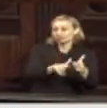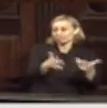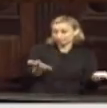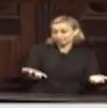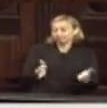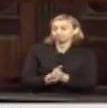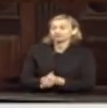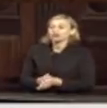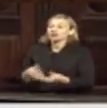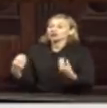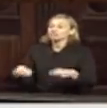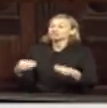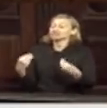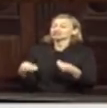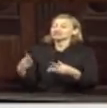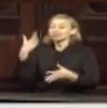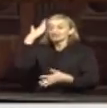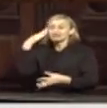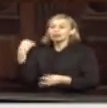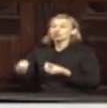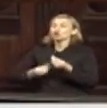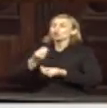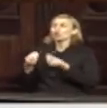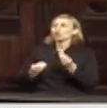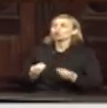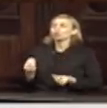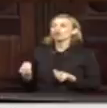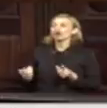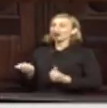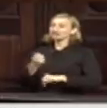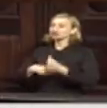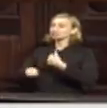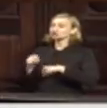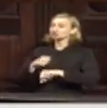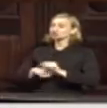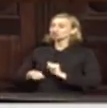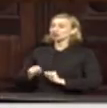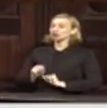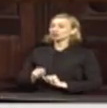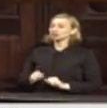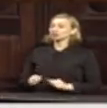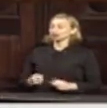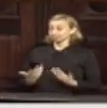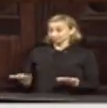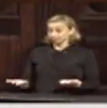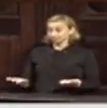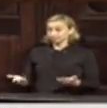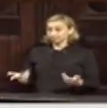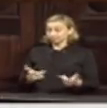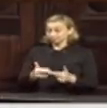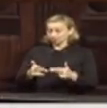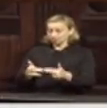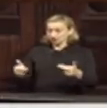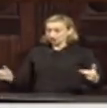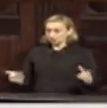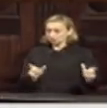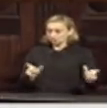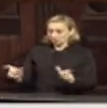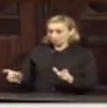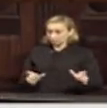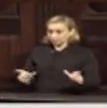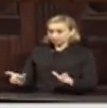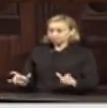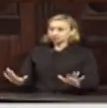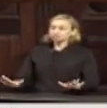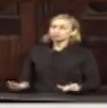do orçamento da segurança esse valor que chega. E não é irrisório para o saneamento. Senhoras, importante dizer